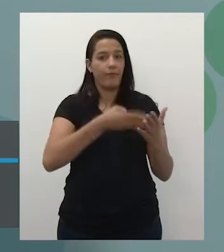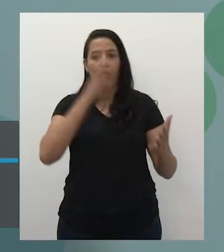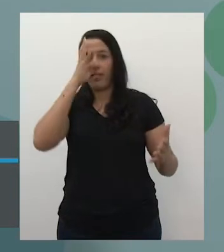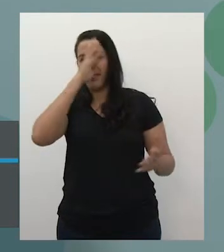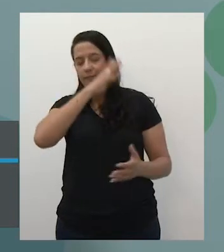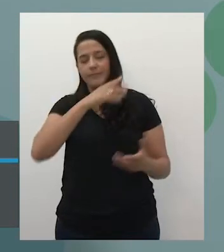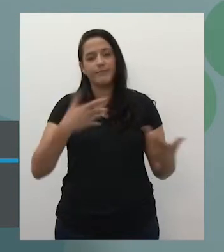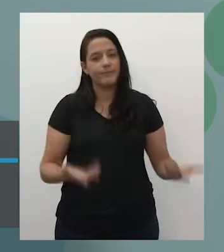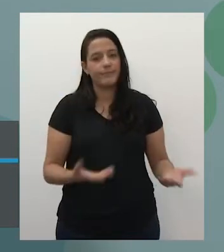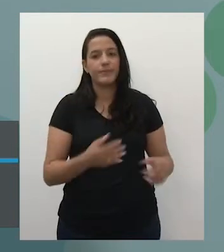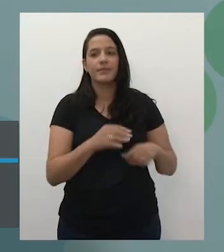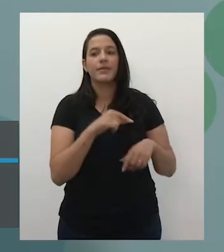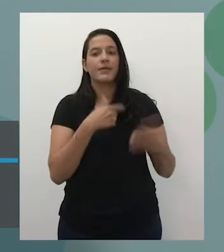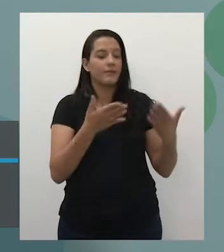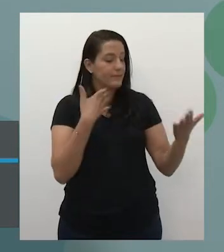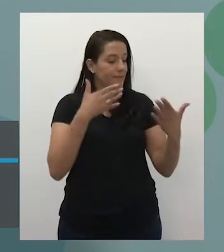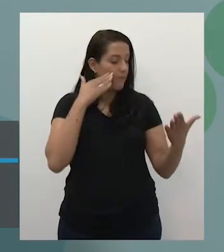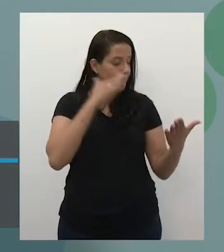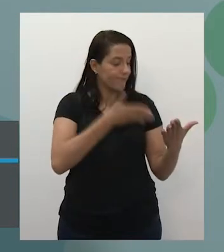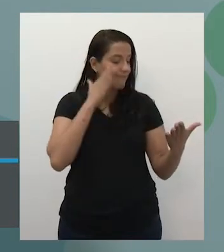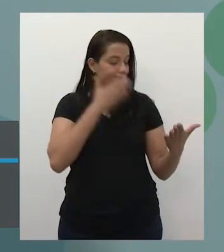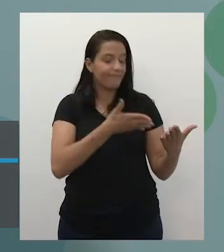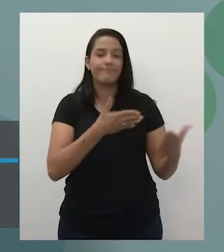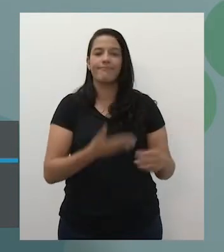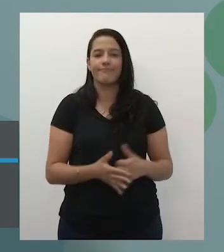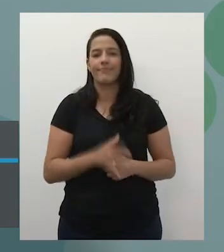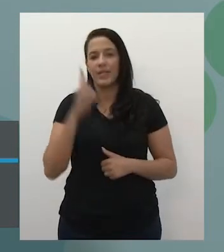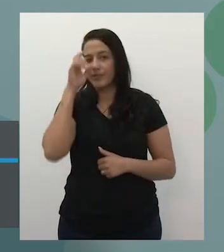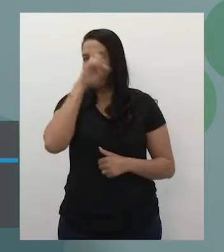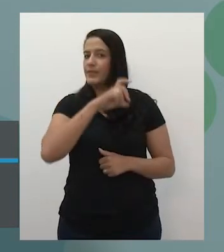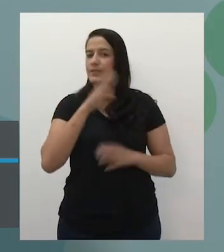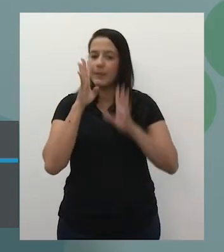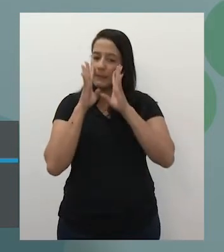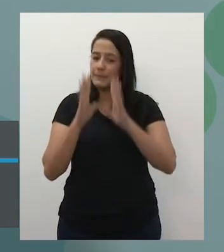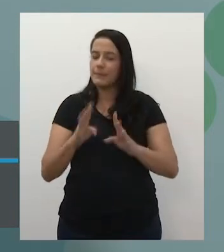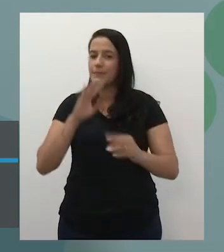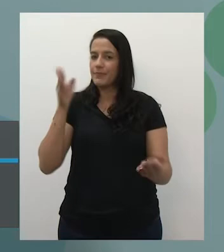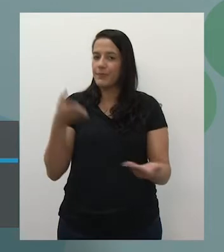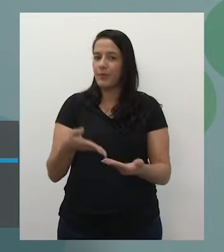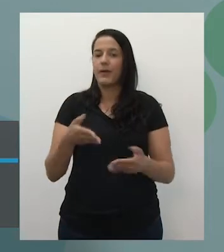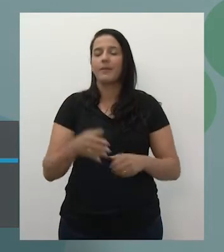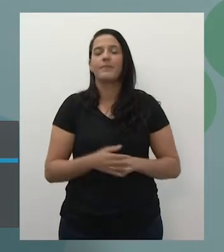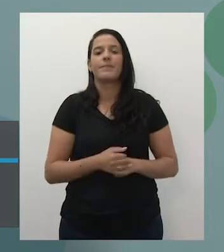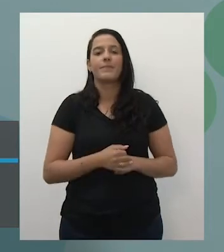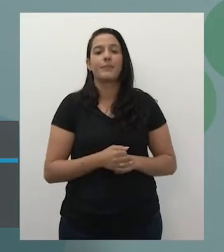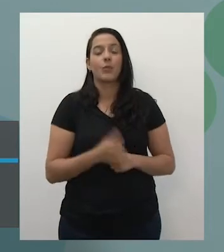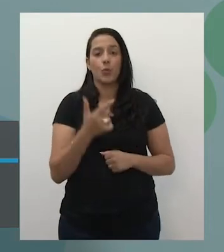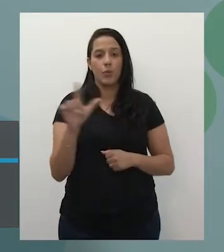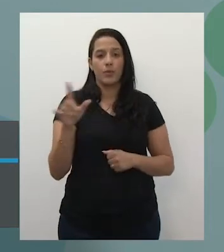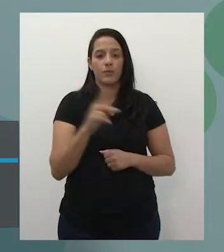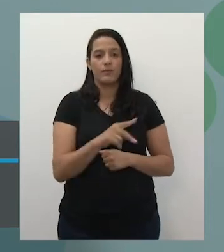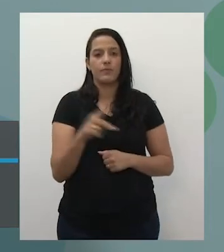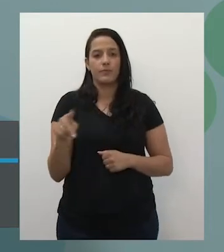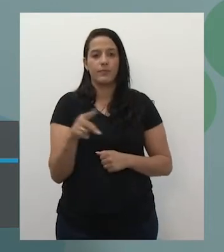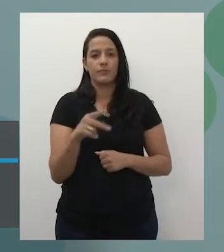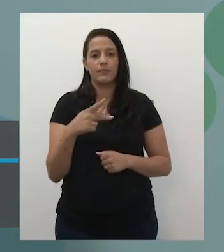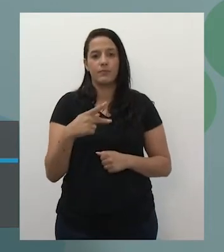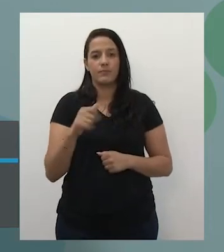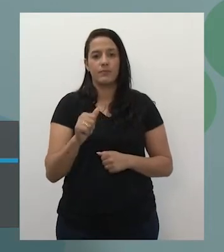tão importante, né? Quanto o planejamento. Com relação à pergunta também que a André havia feito, né? Como é que as